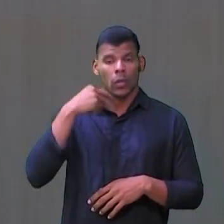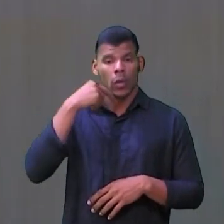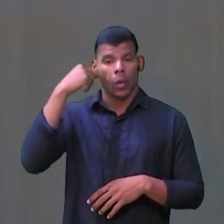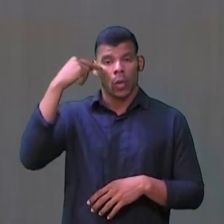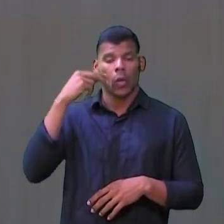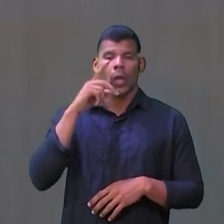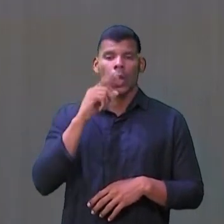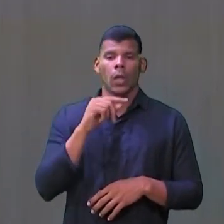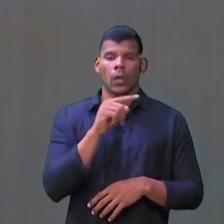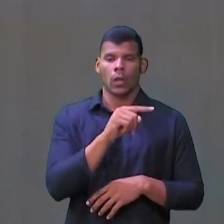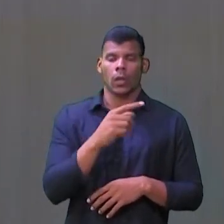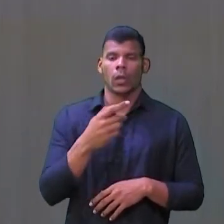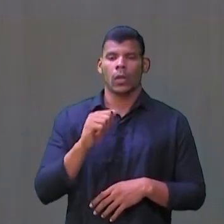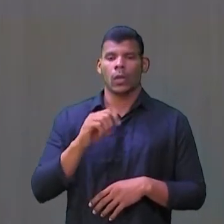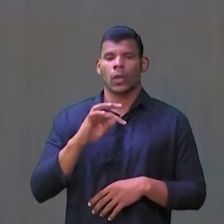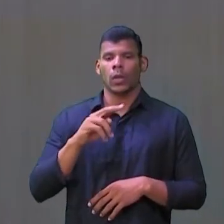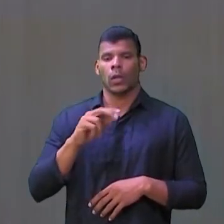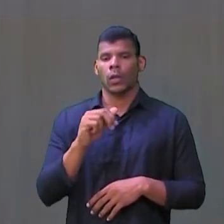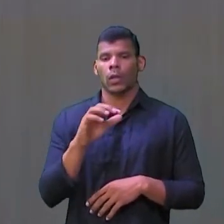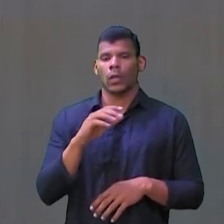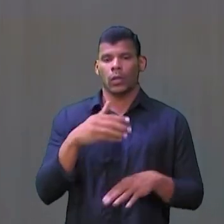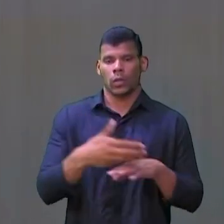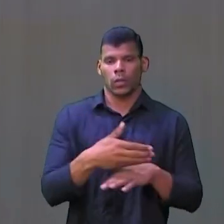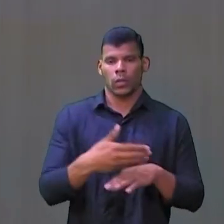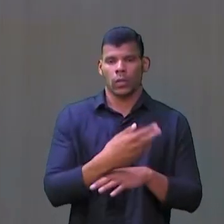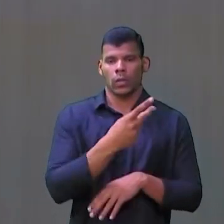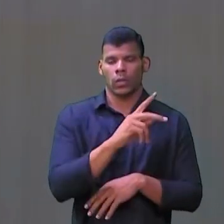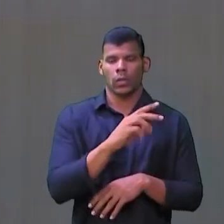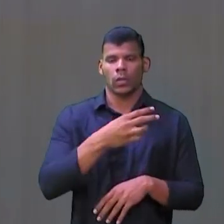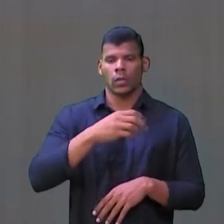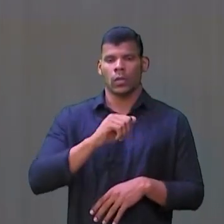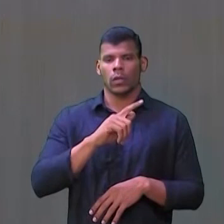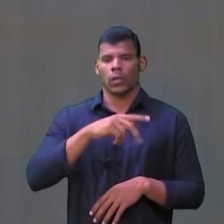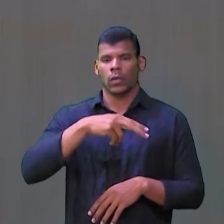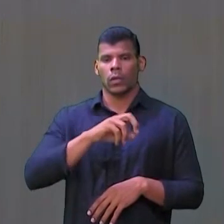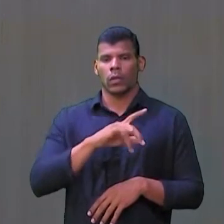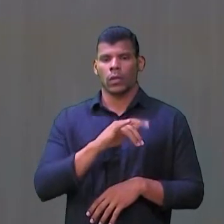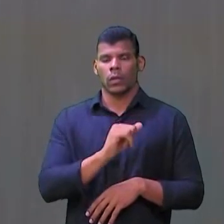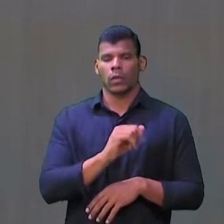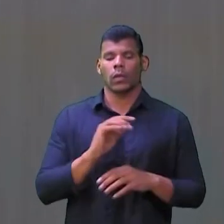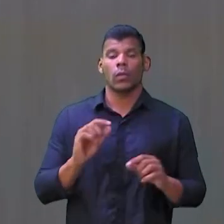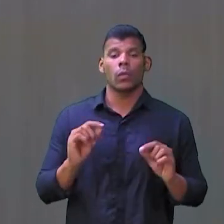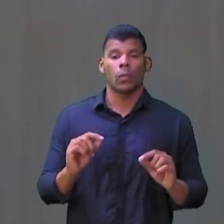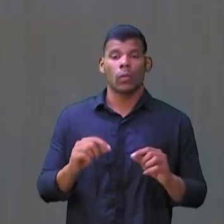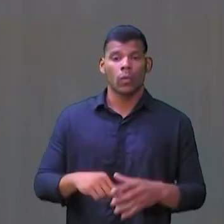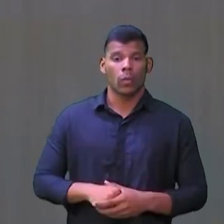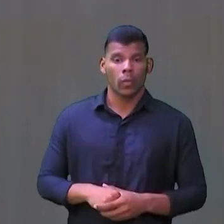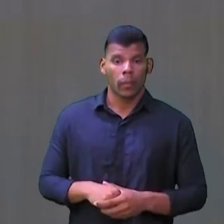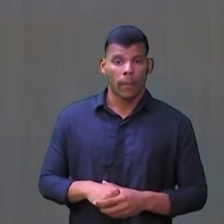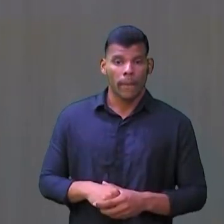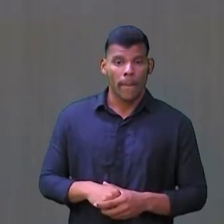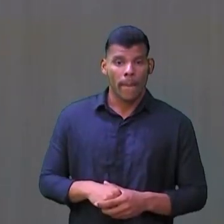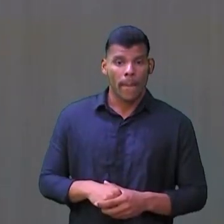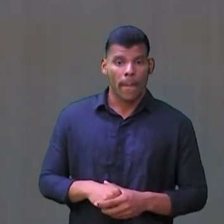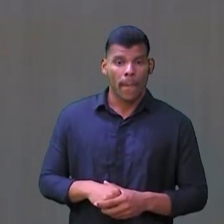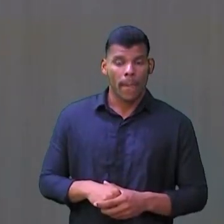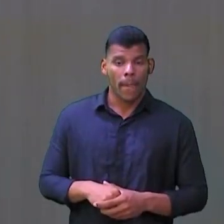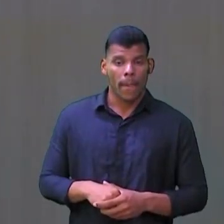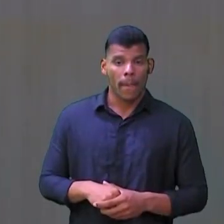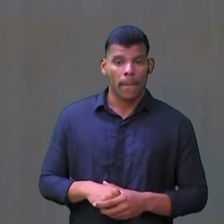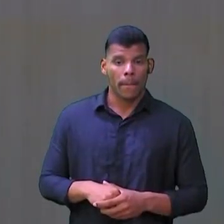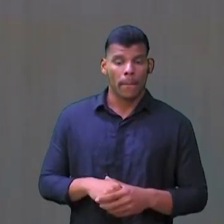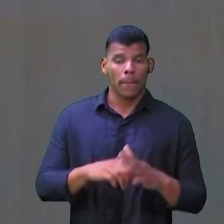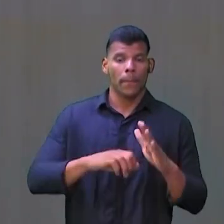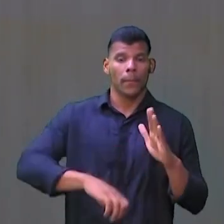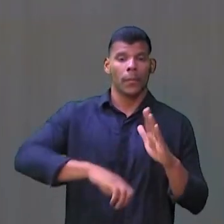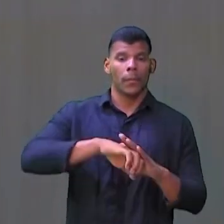a atuação da vereadora Magnólia, se configurando, portanto, muito possivelmente num crime